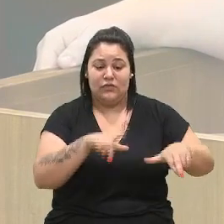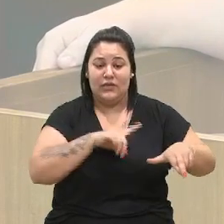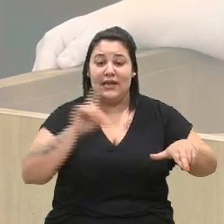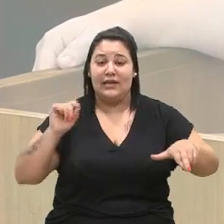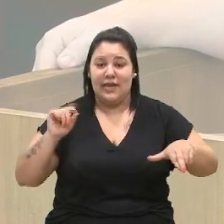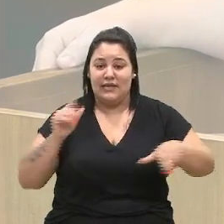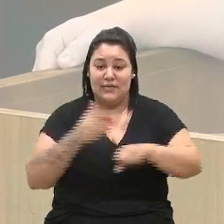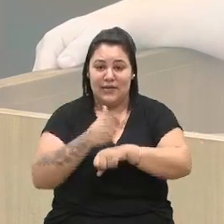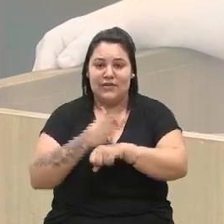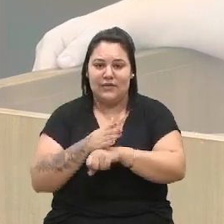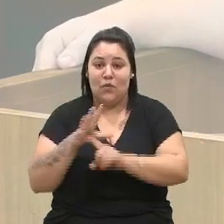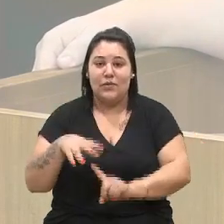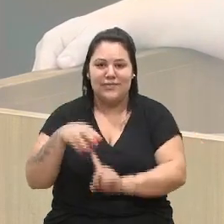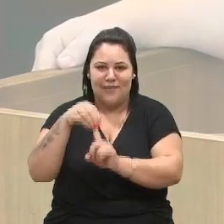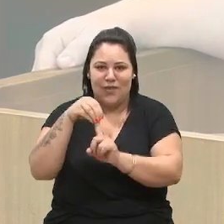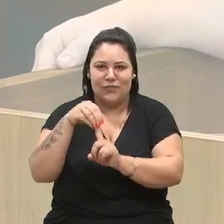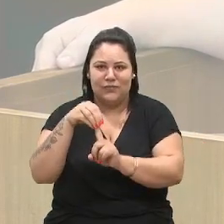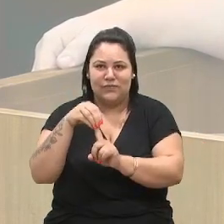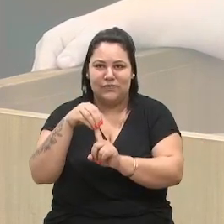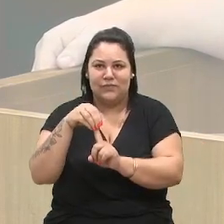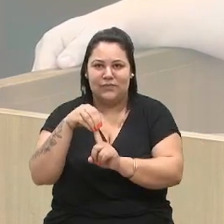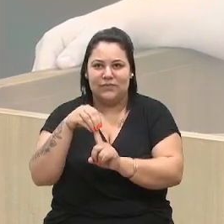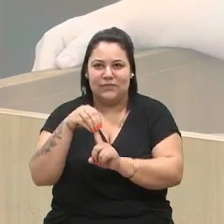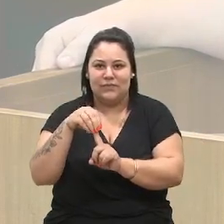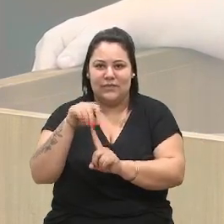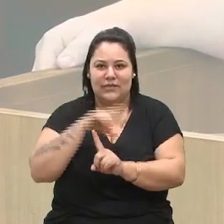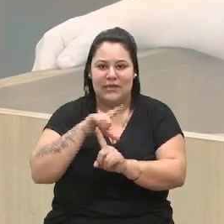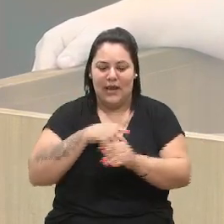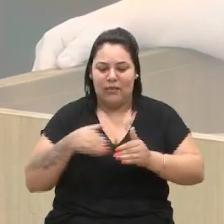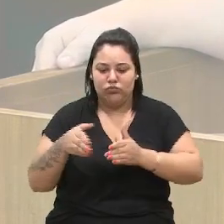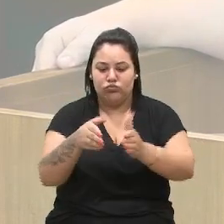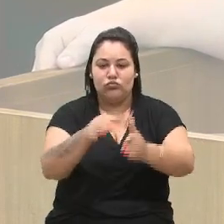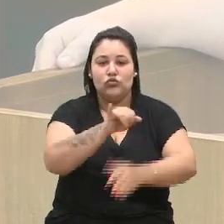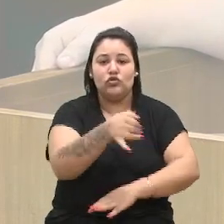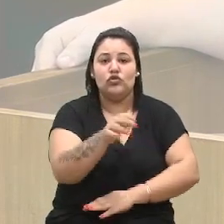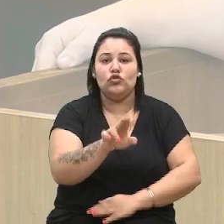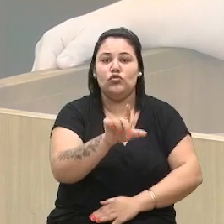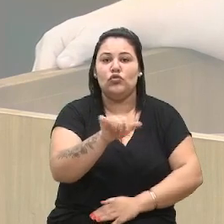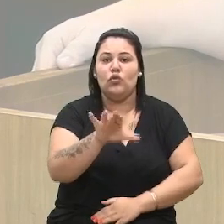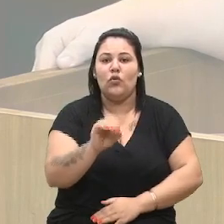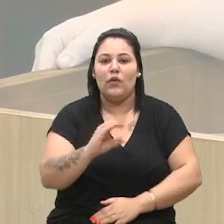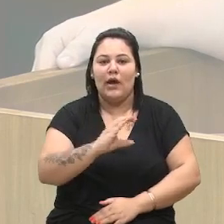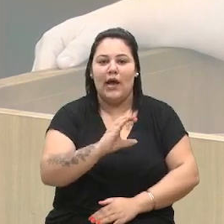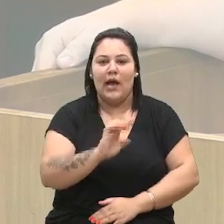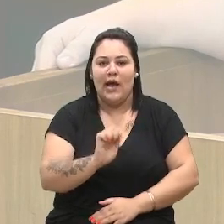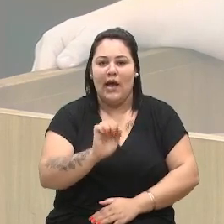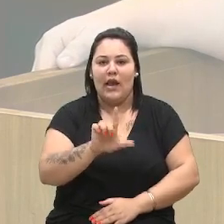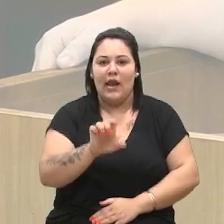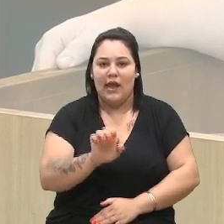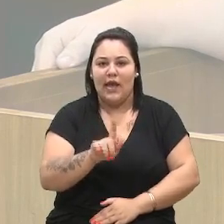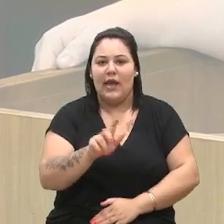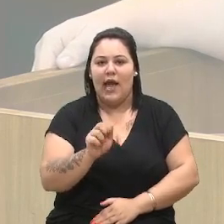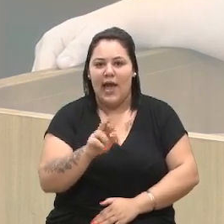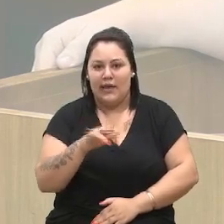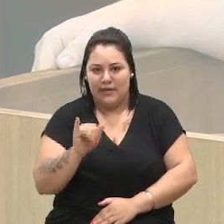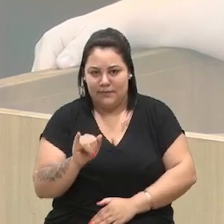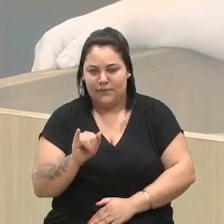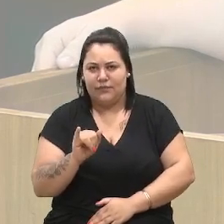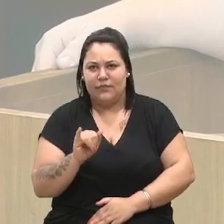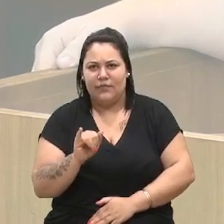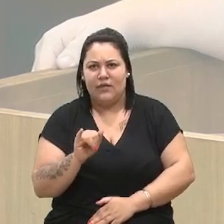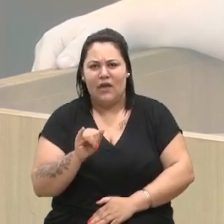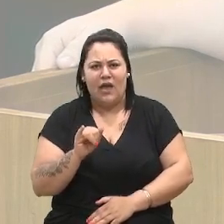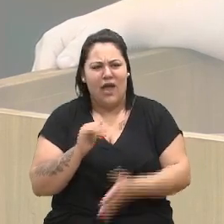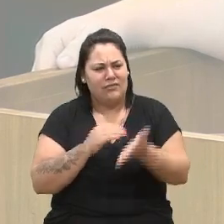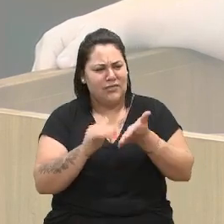do pacote. É a Júlio Calegari. E aí o secretário disse para mim ontem que a Júlio Calegari